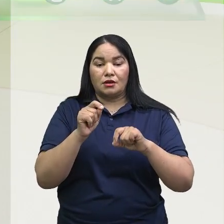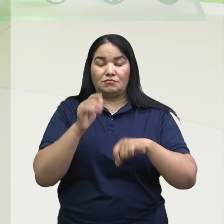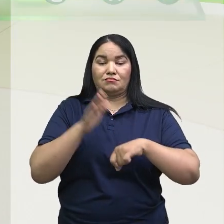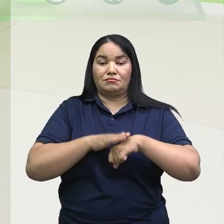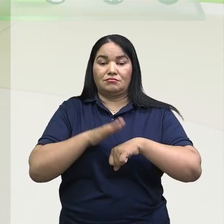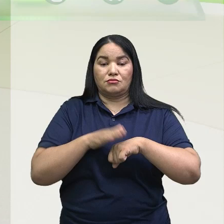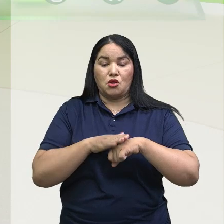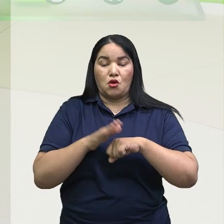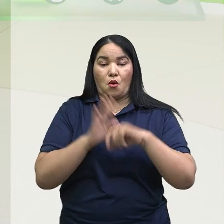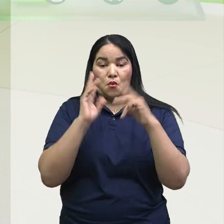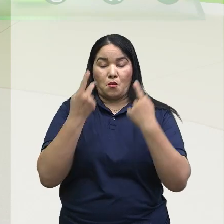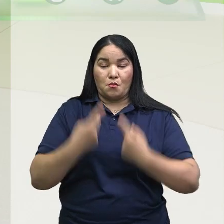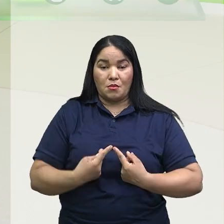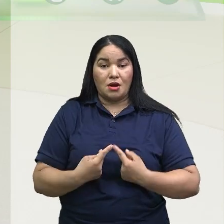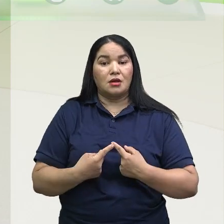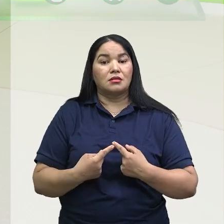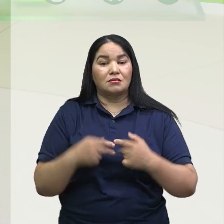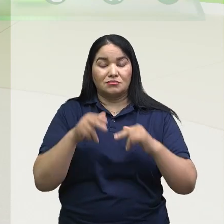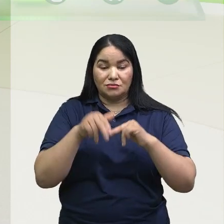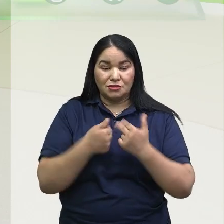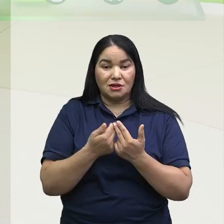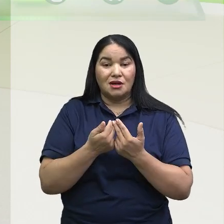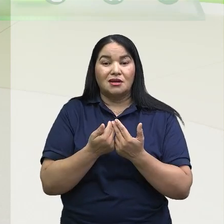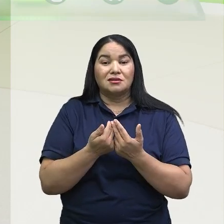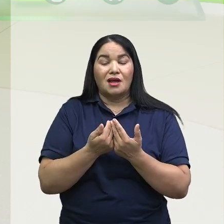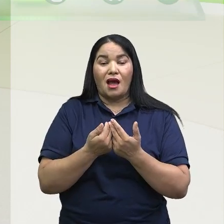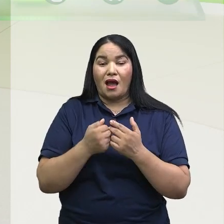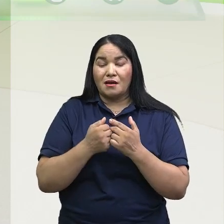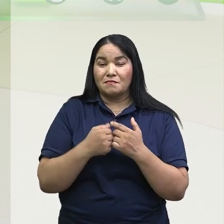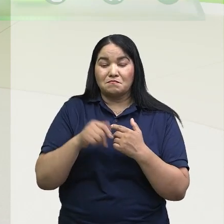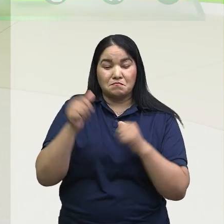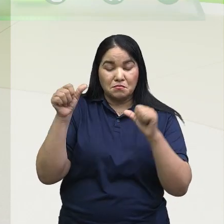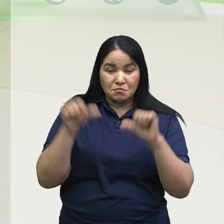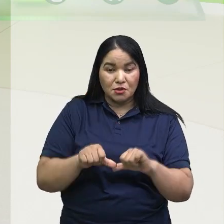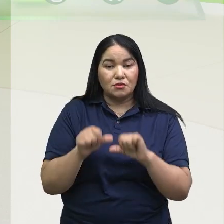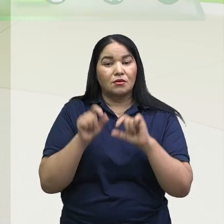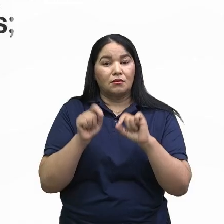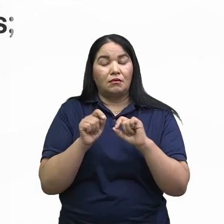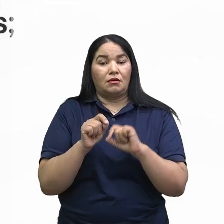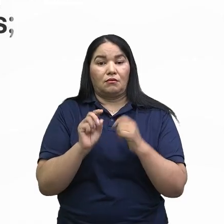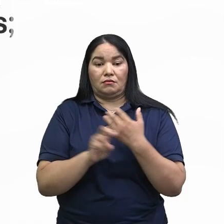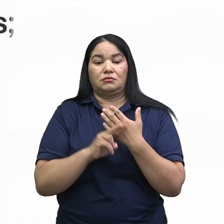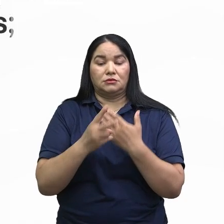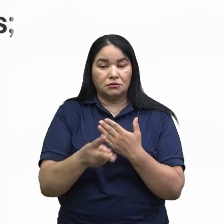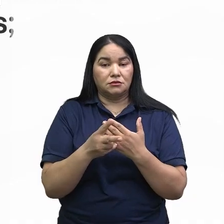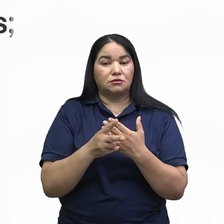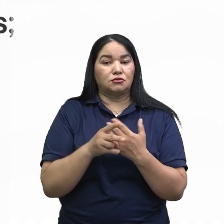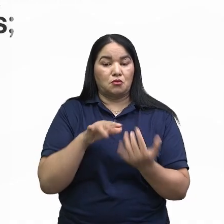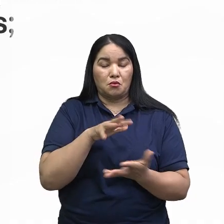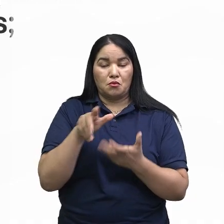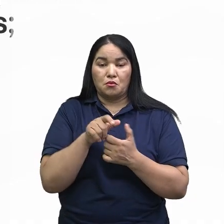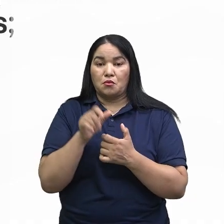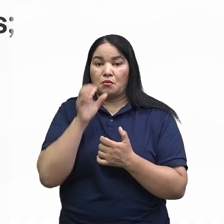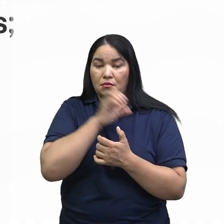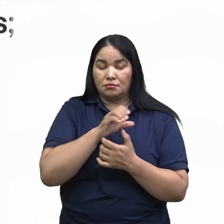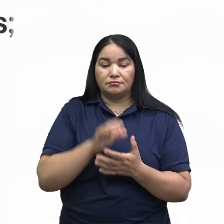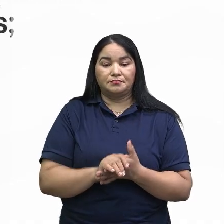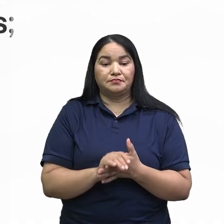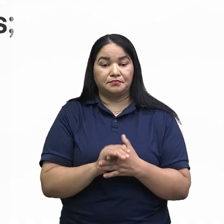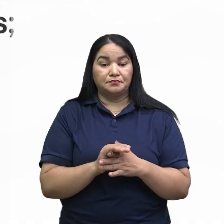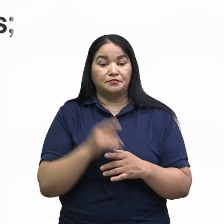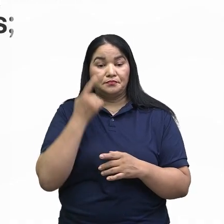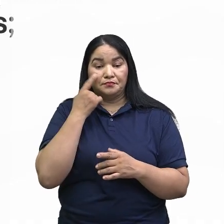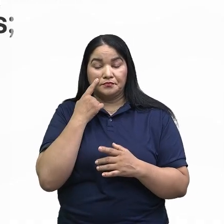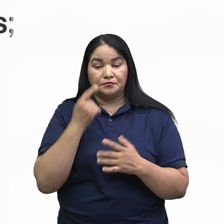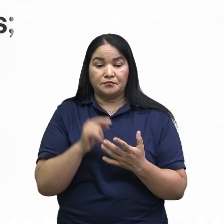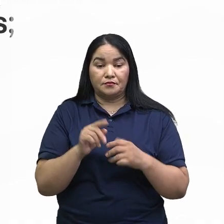ocasionam esse agravamento do aquecimento global, tá? E quais são as consequências? Vamos observar. As